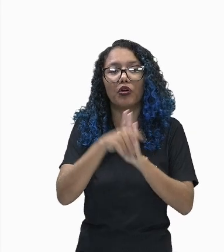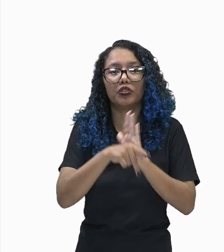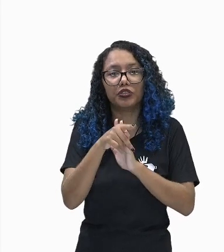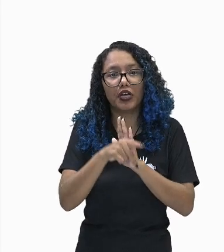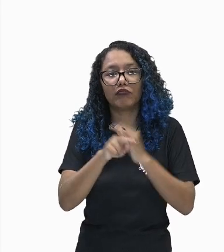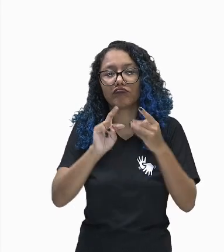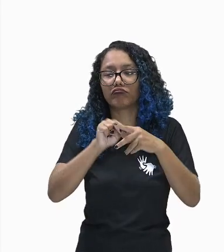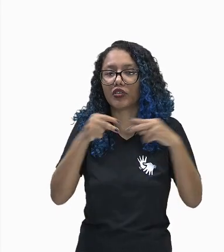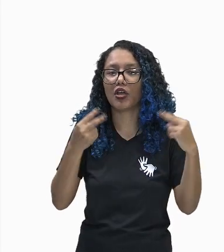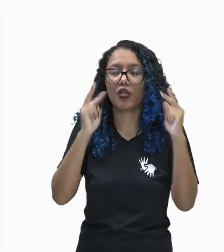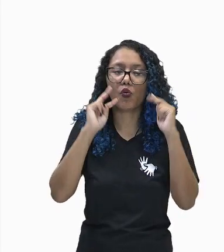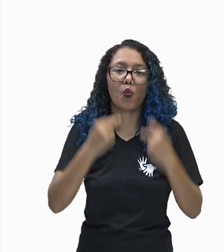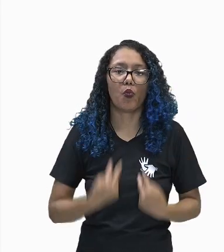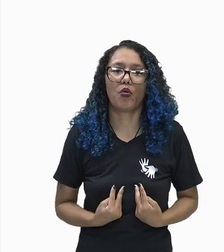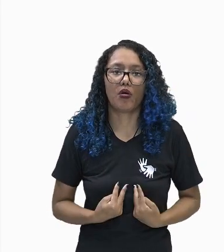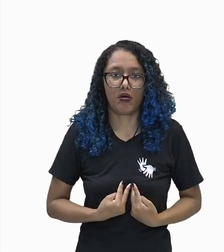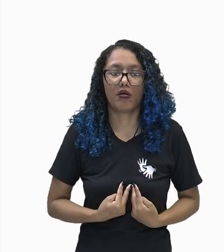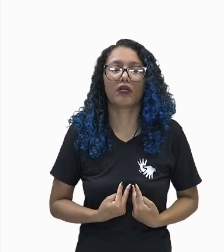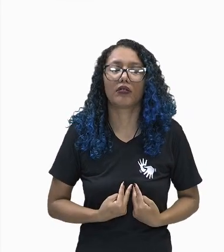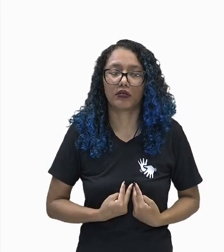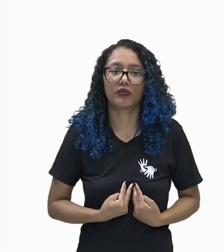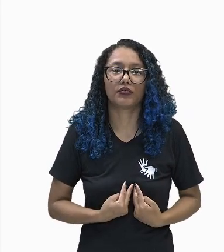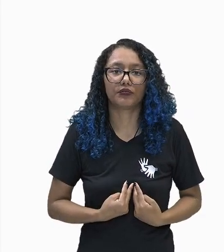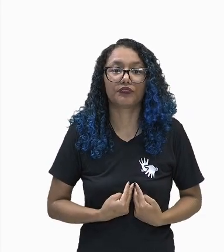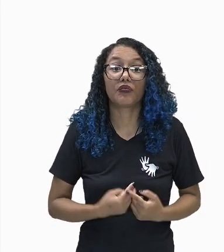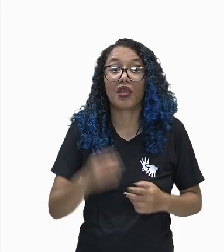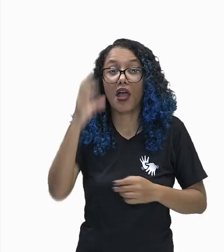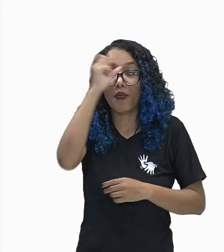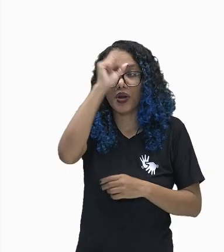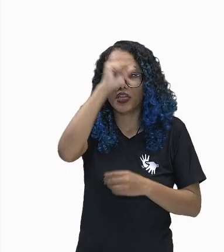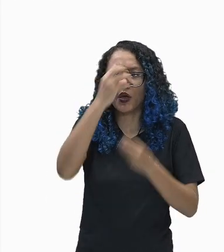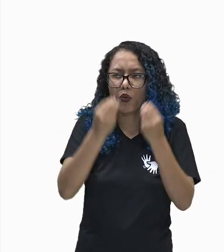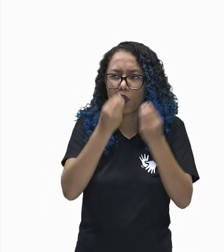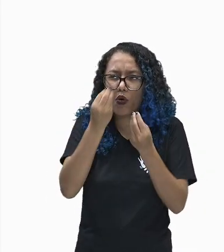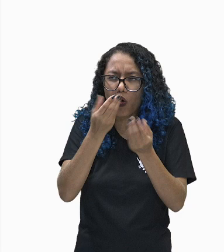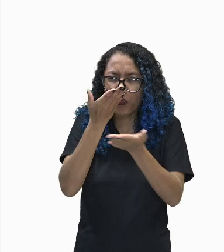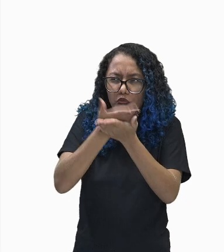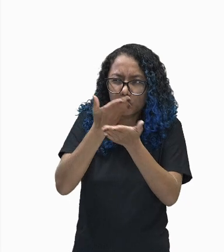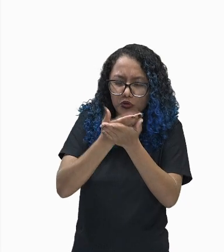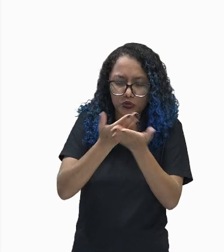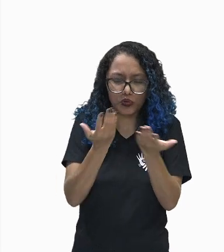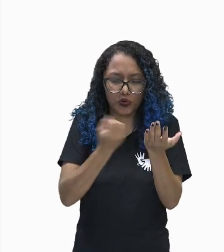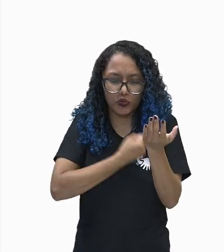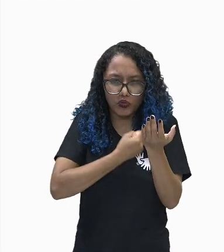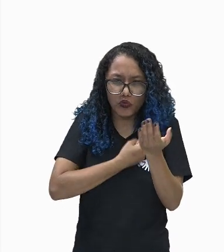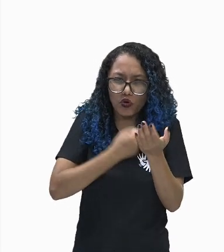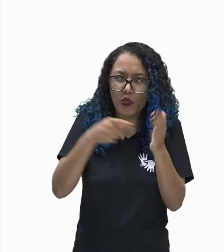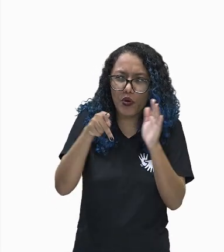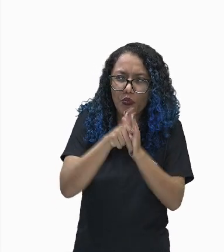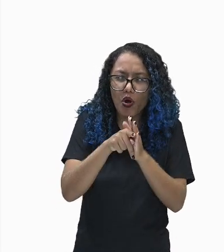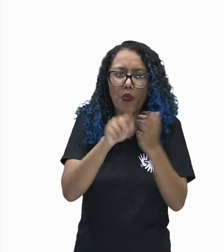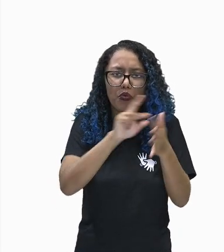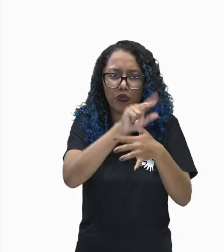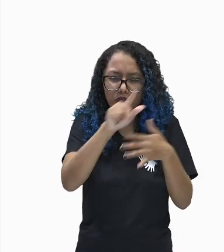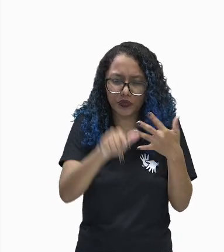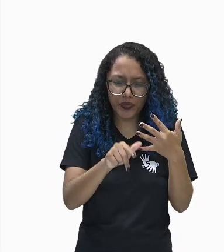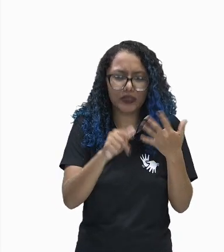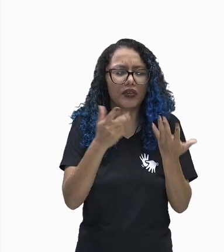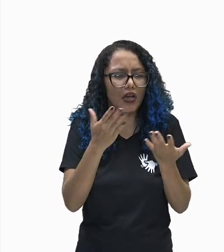Humano, né, porque eles já aprenderam como é que se fazia a codificação do genoma de uma espécie, e aí